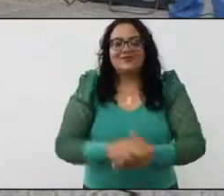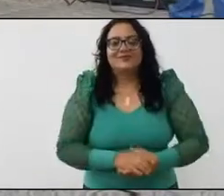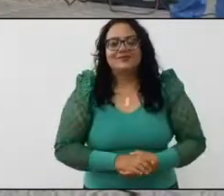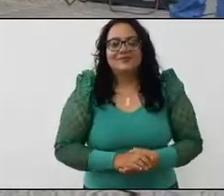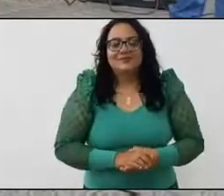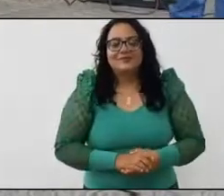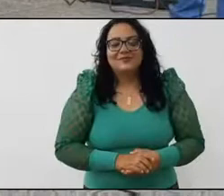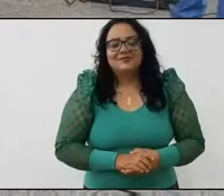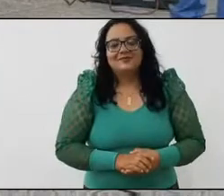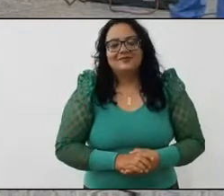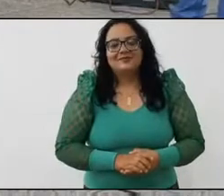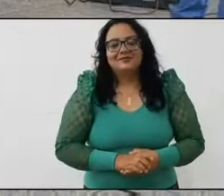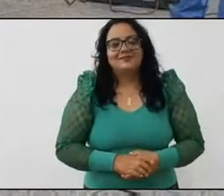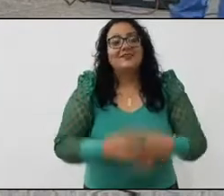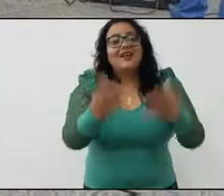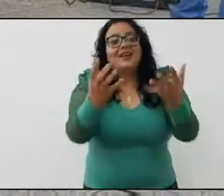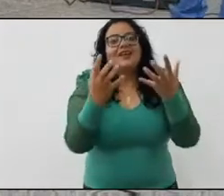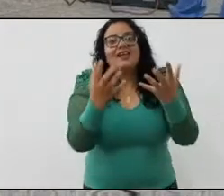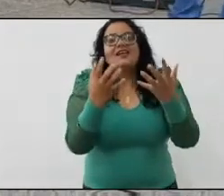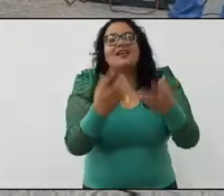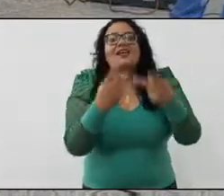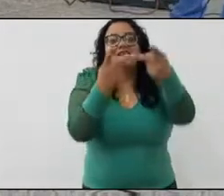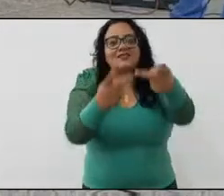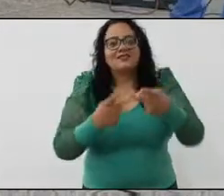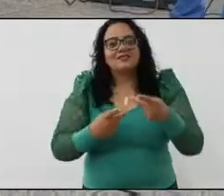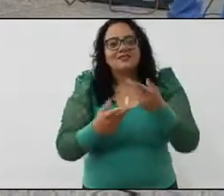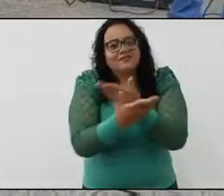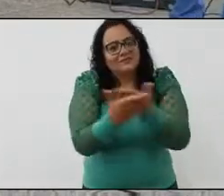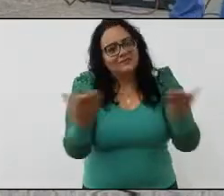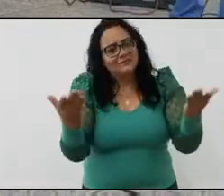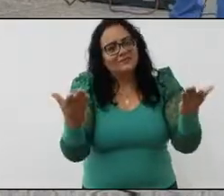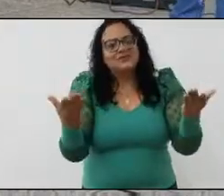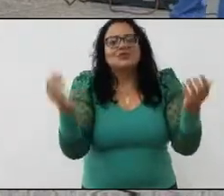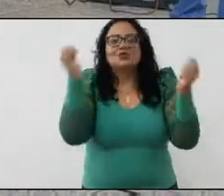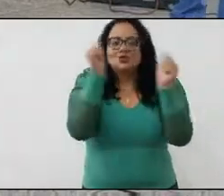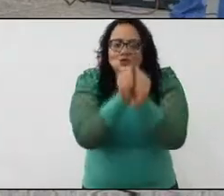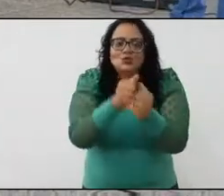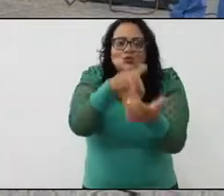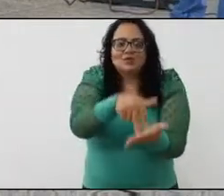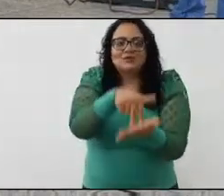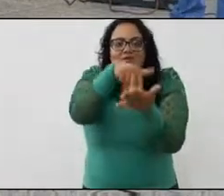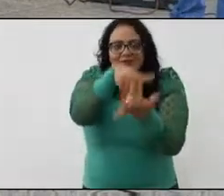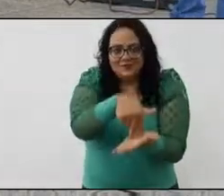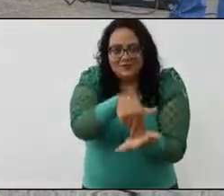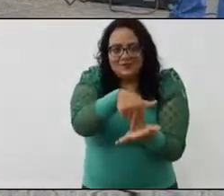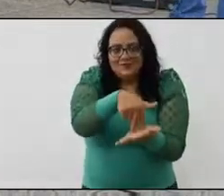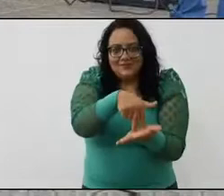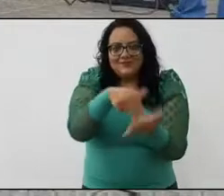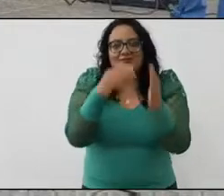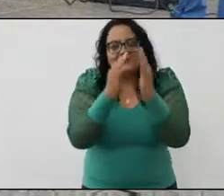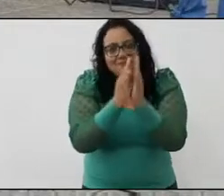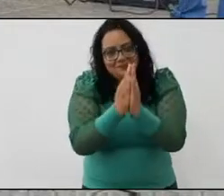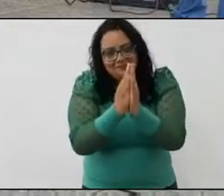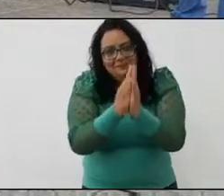Senhor. Eu quero convidar a amada igreja para estar em pé, por favor.